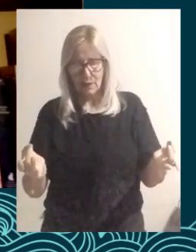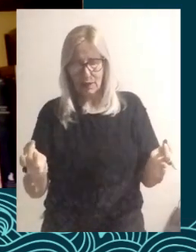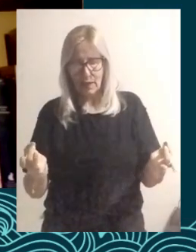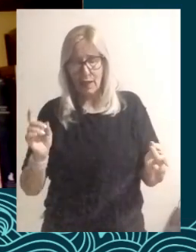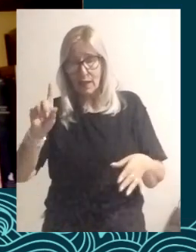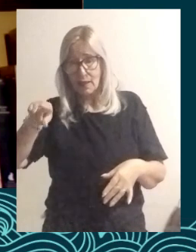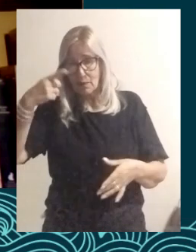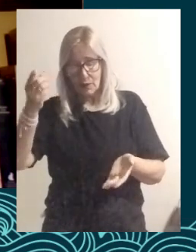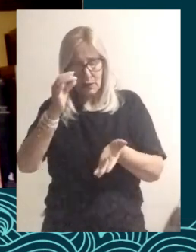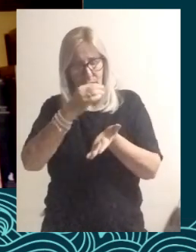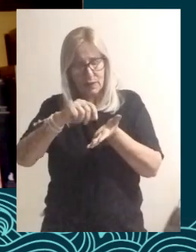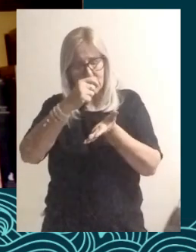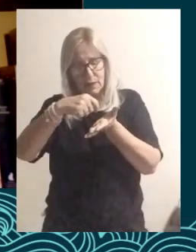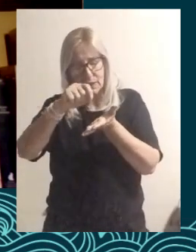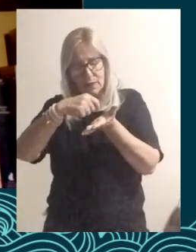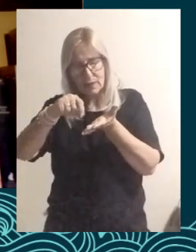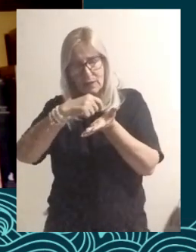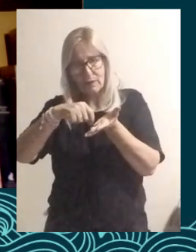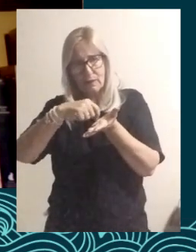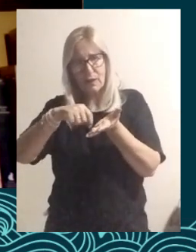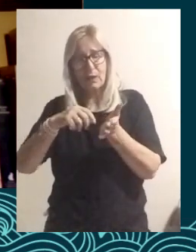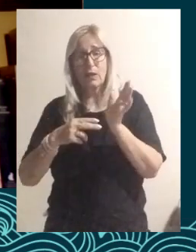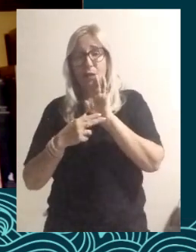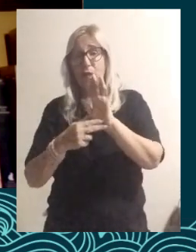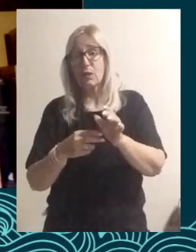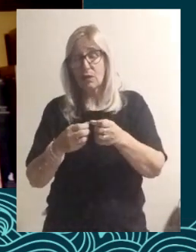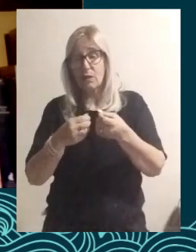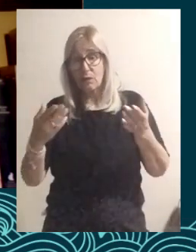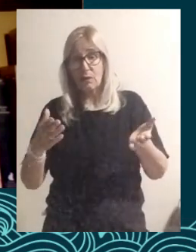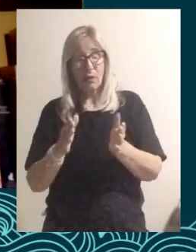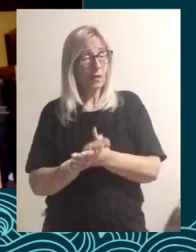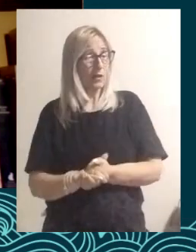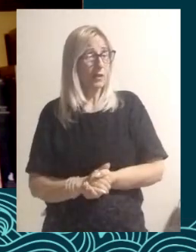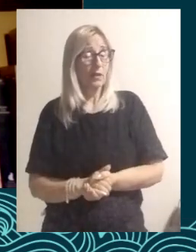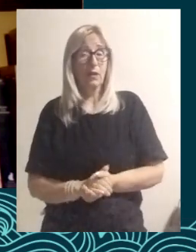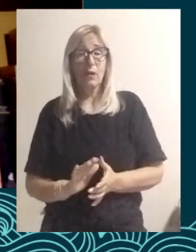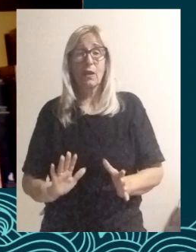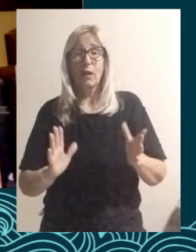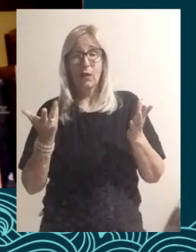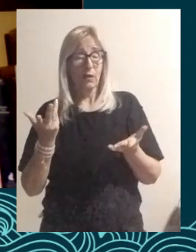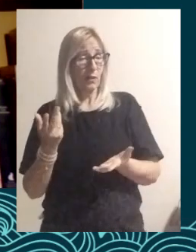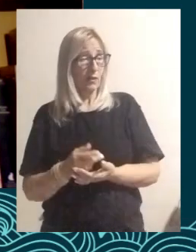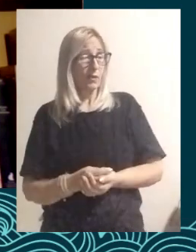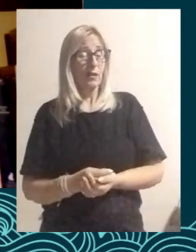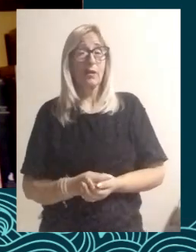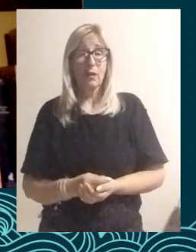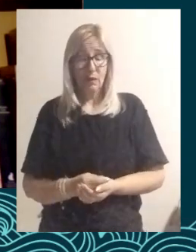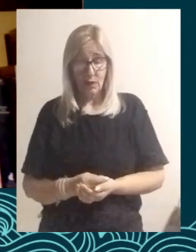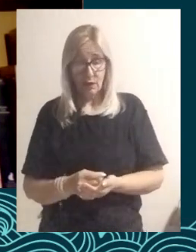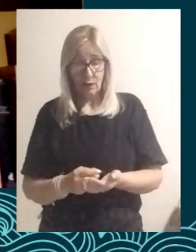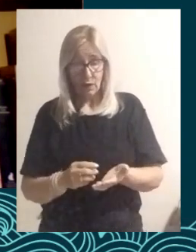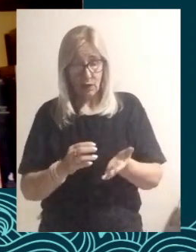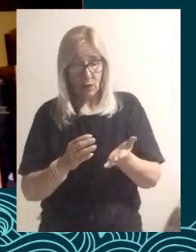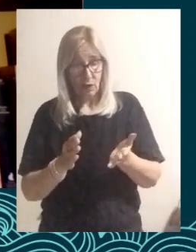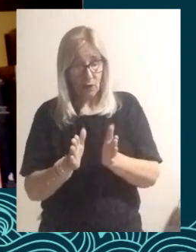diários, escrever o nosso diário. E durante muito tempo ele teve o diário dele, que foi publicado, e quando